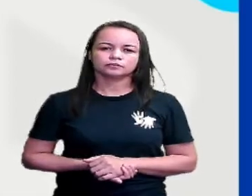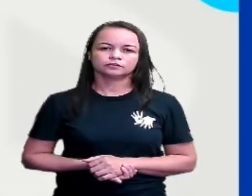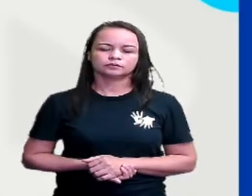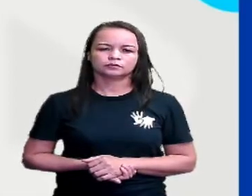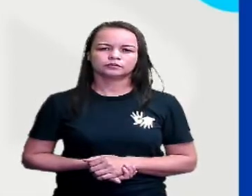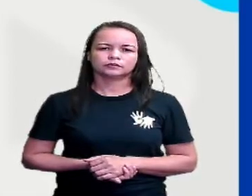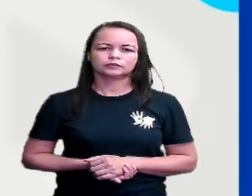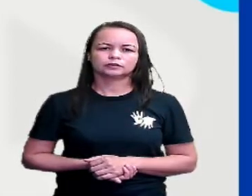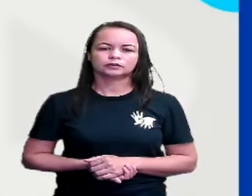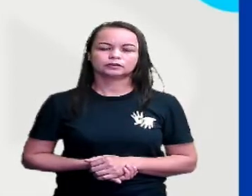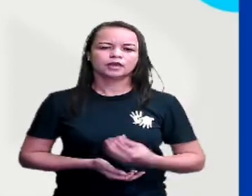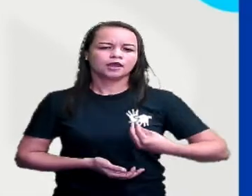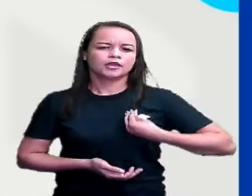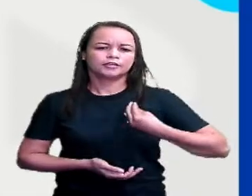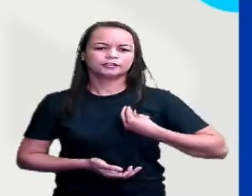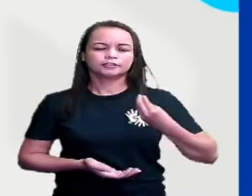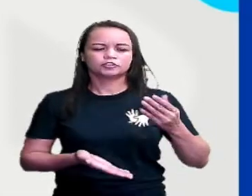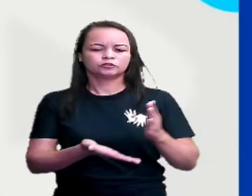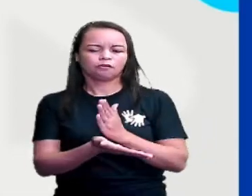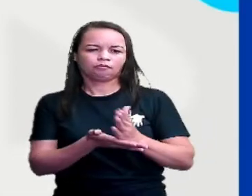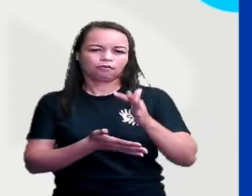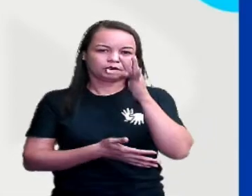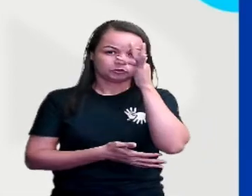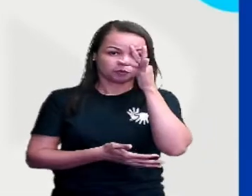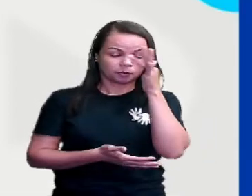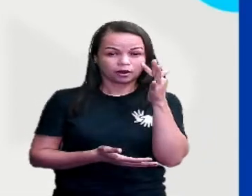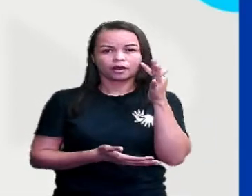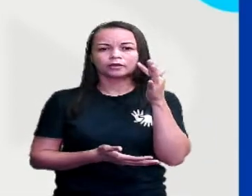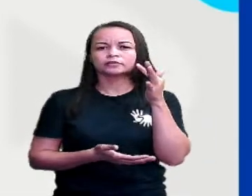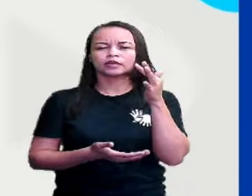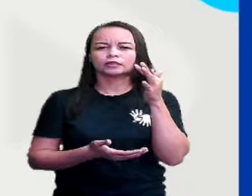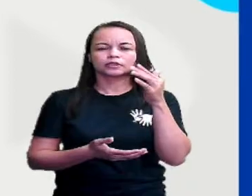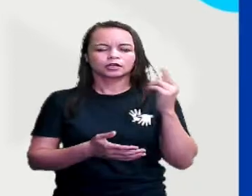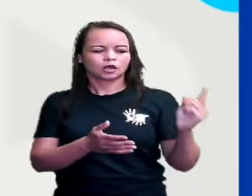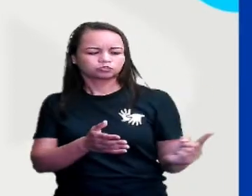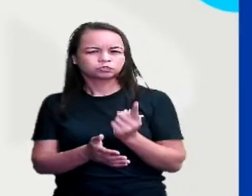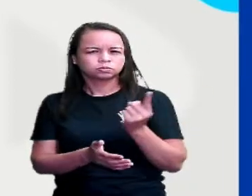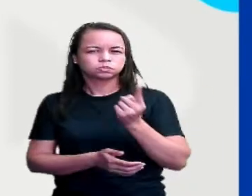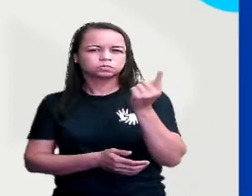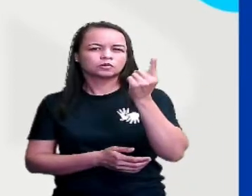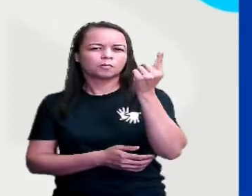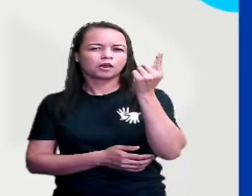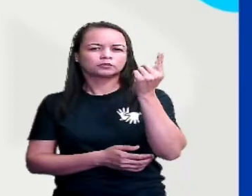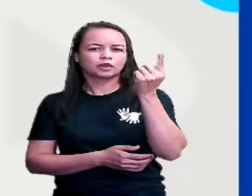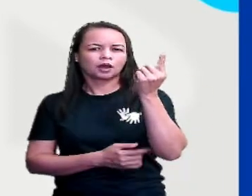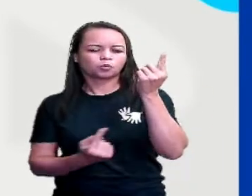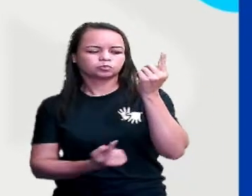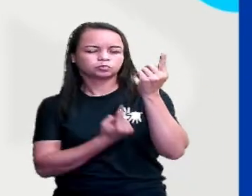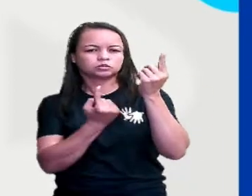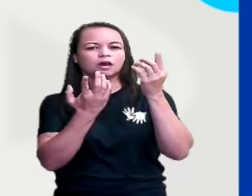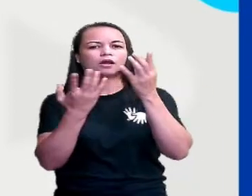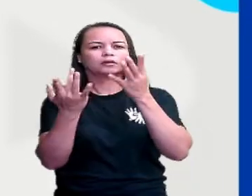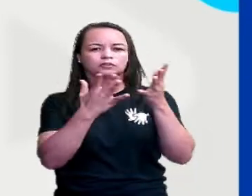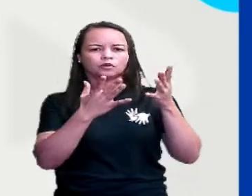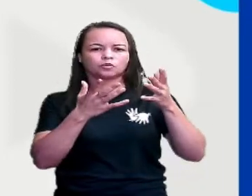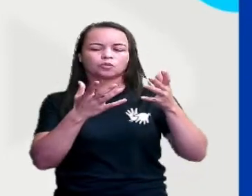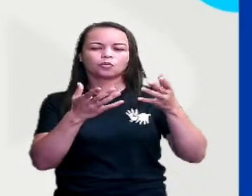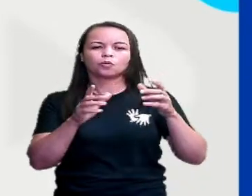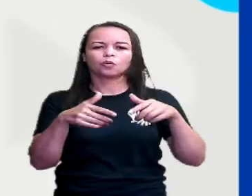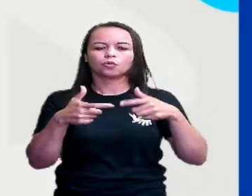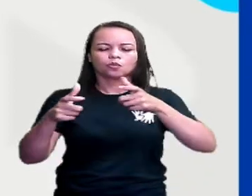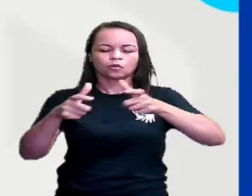algumas plantas que as ajudam a alcançar partes mais altas do local em que estão?